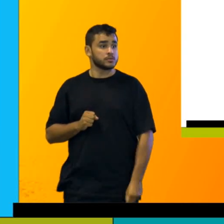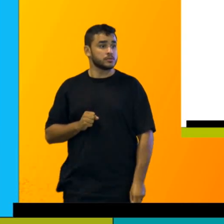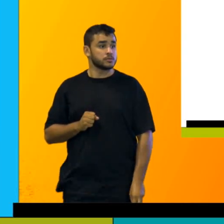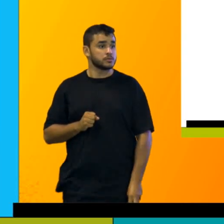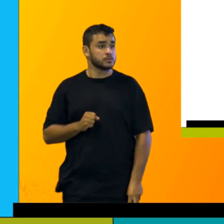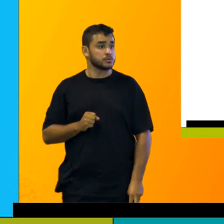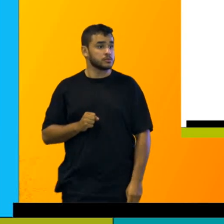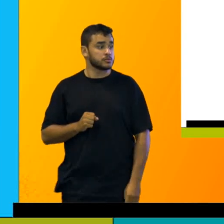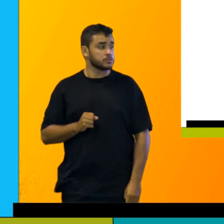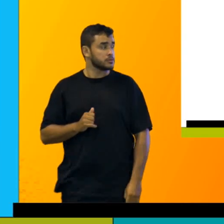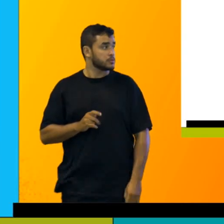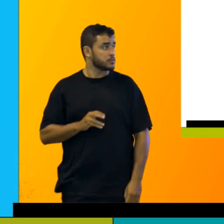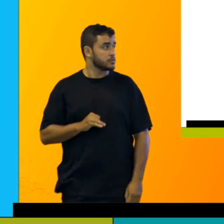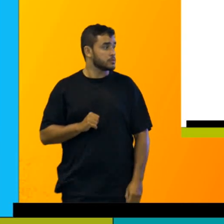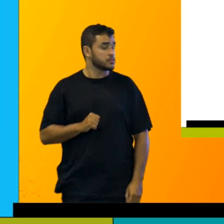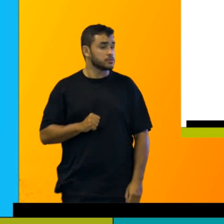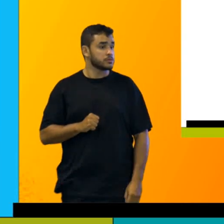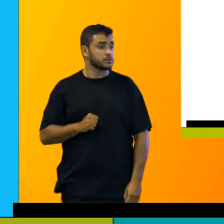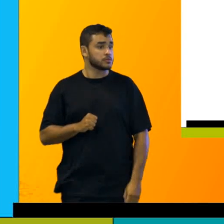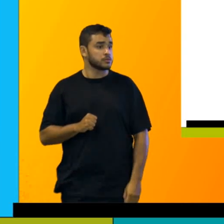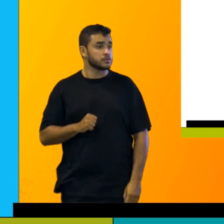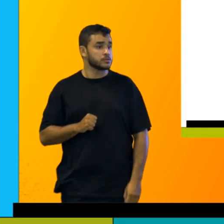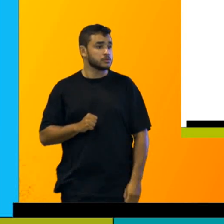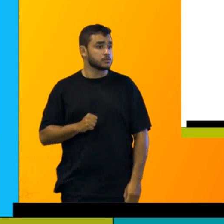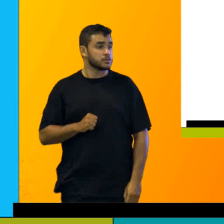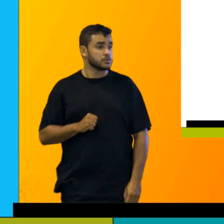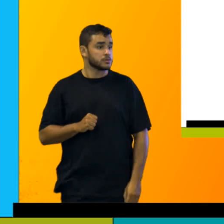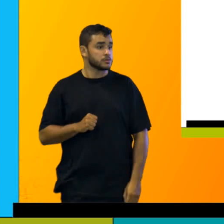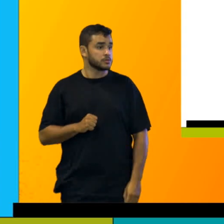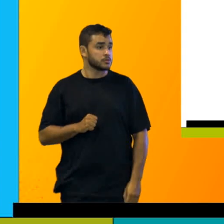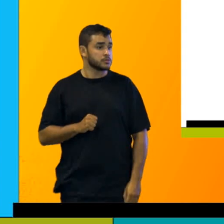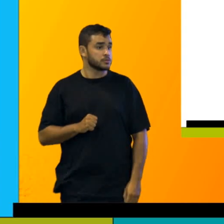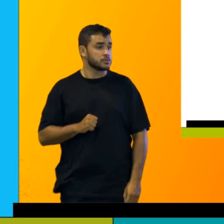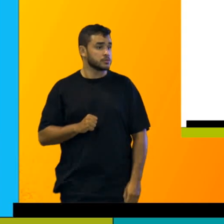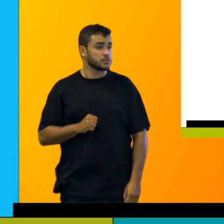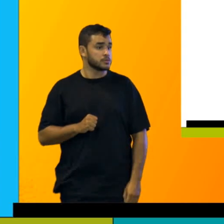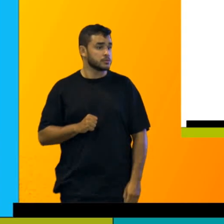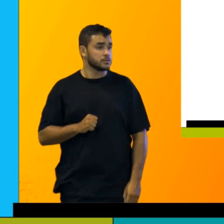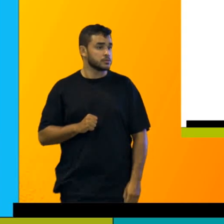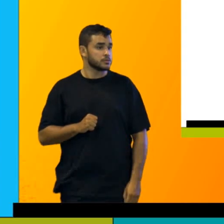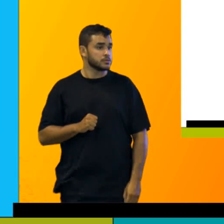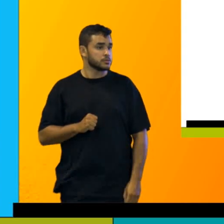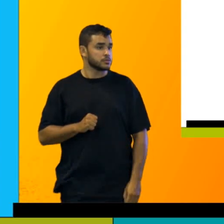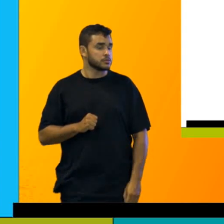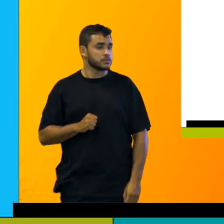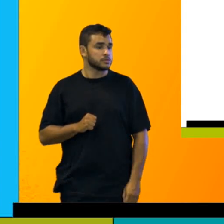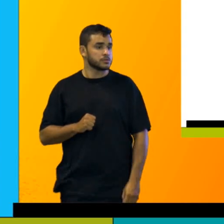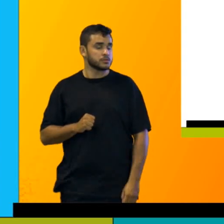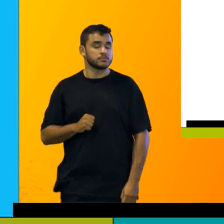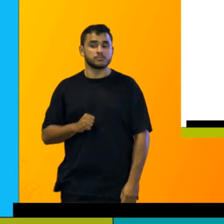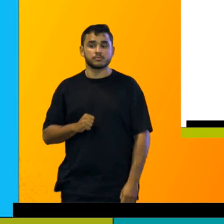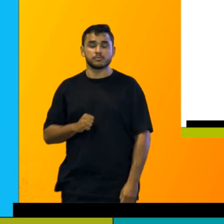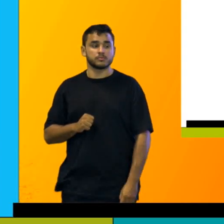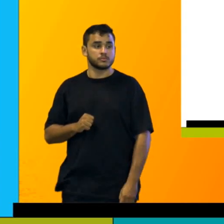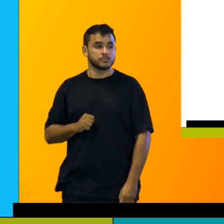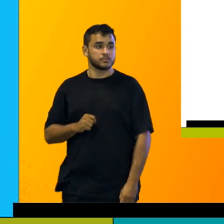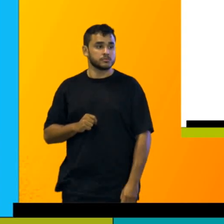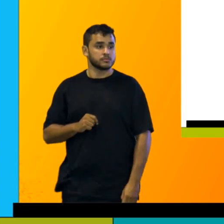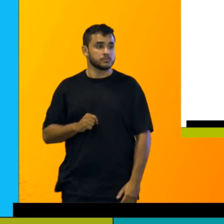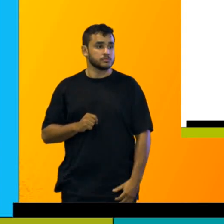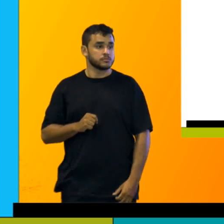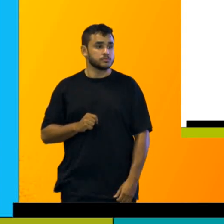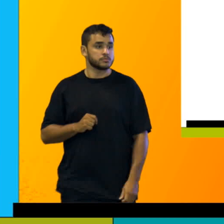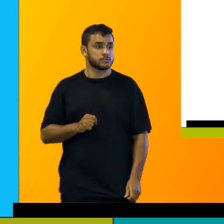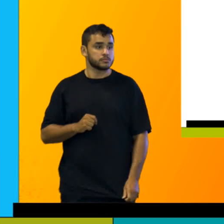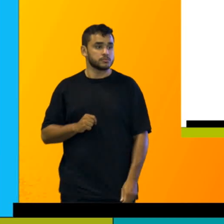Na apostila tem, né? Tá quanto aí o valor? 1, pronto. Então tem na apostila aí. Faltou no meu